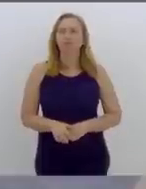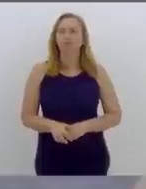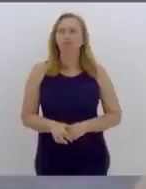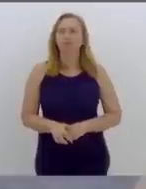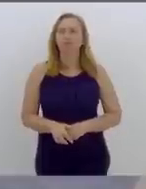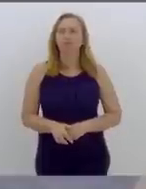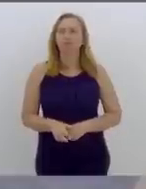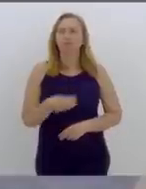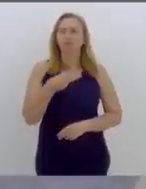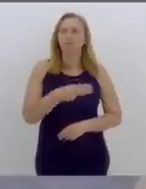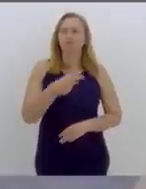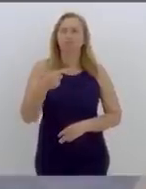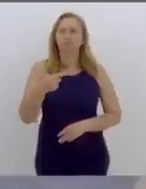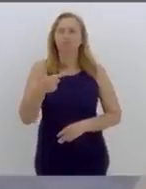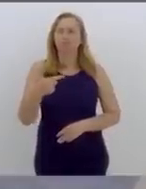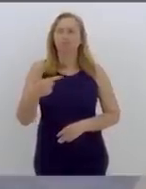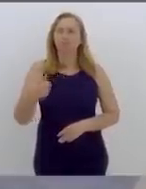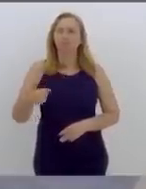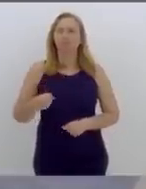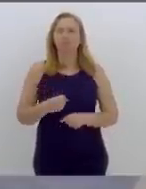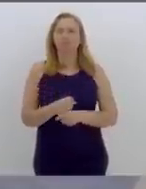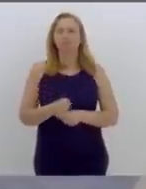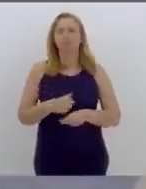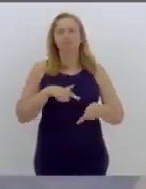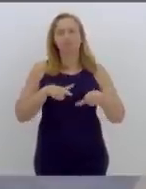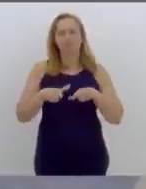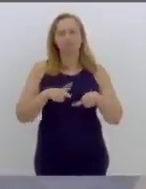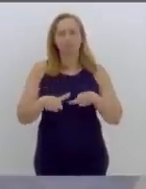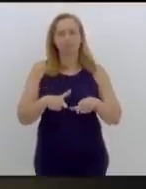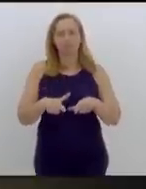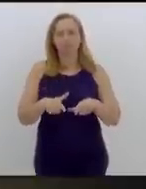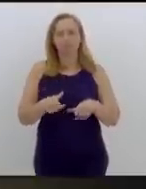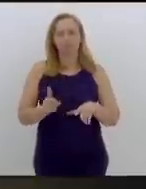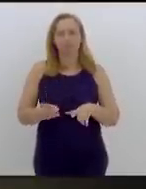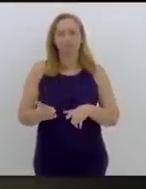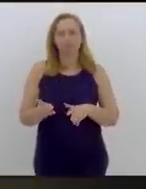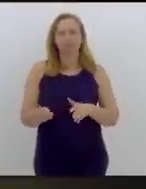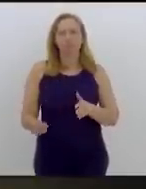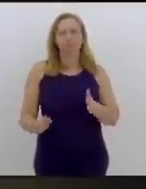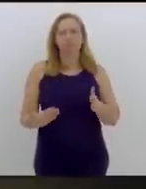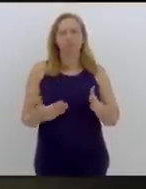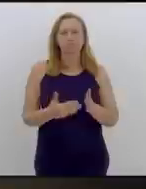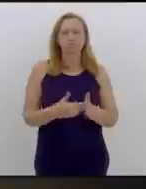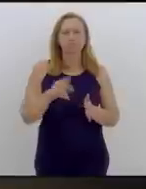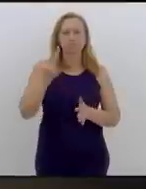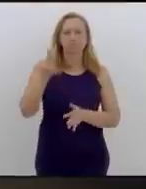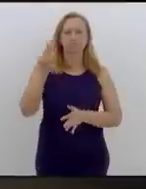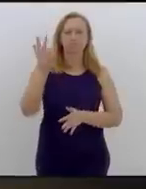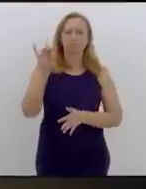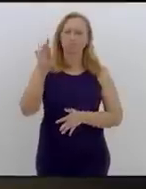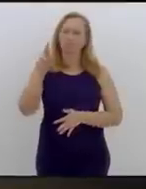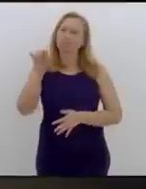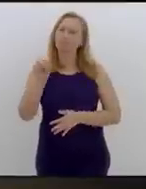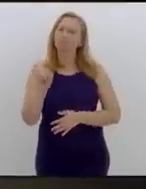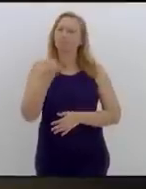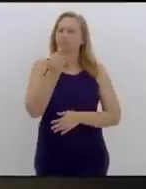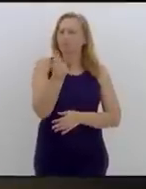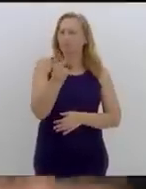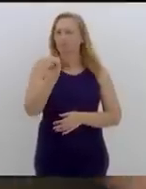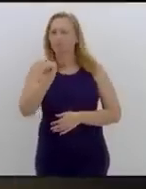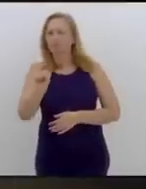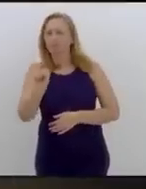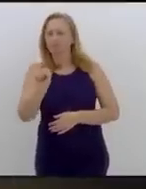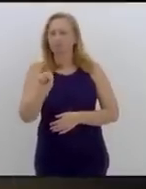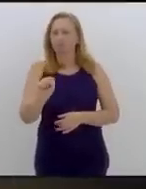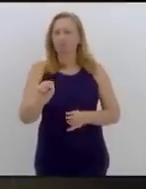32 anos de serviço ativo até o veterano aí de 68 É uma honra